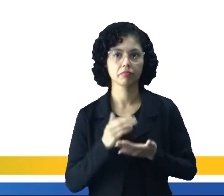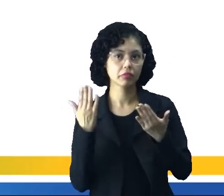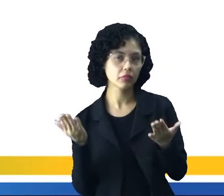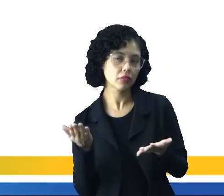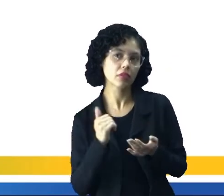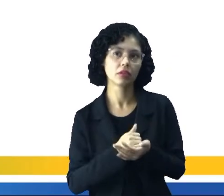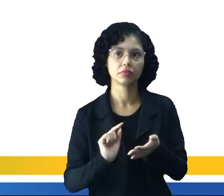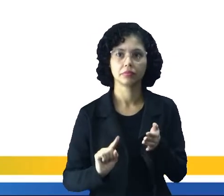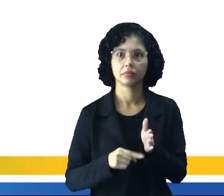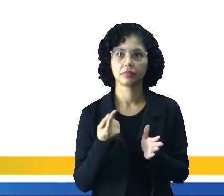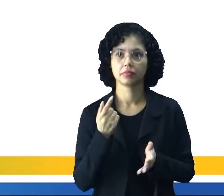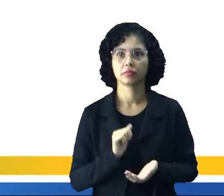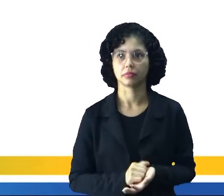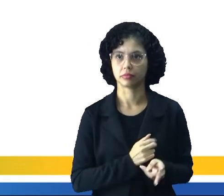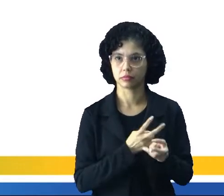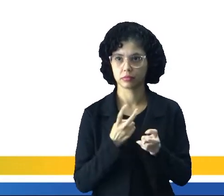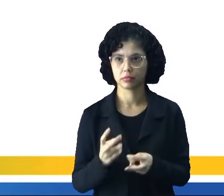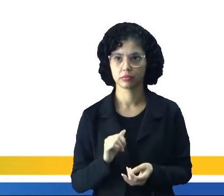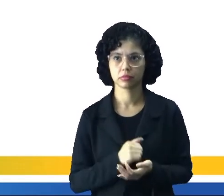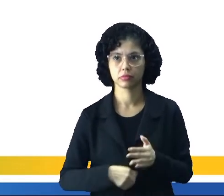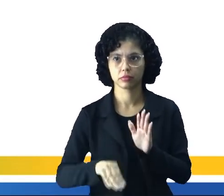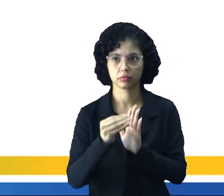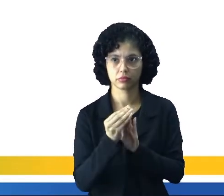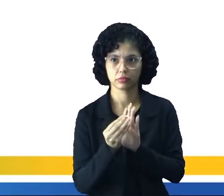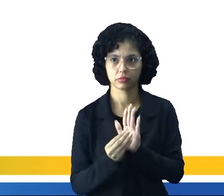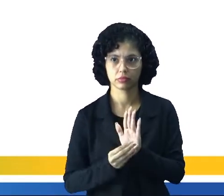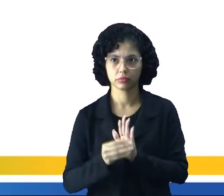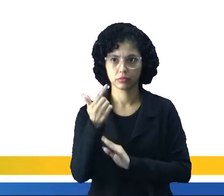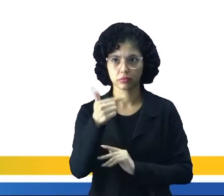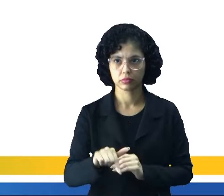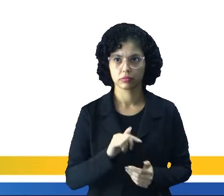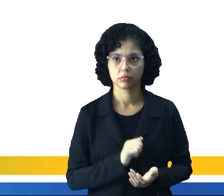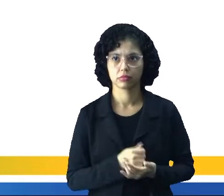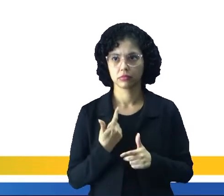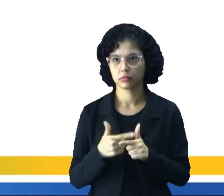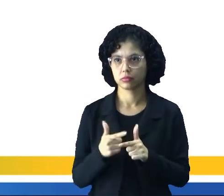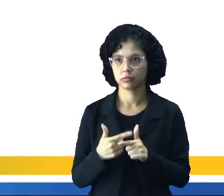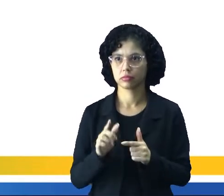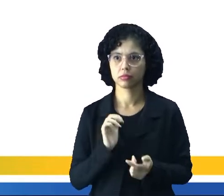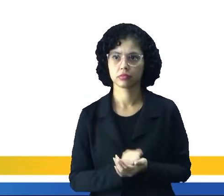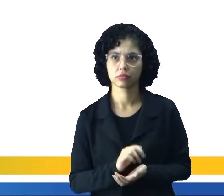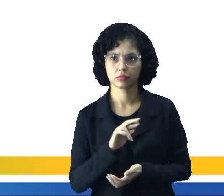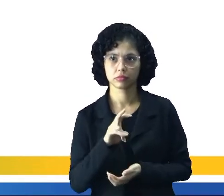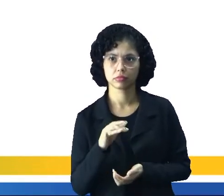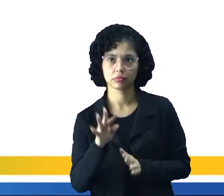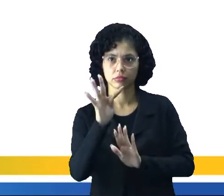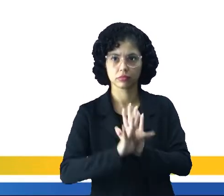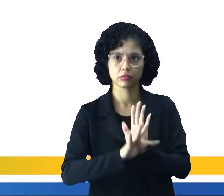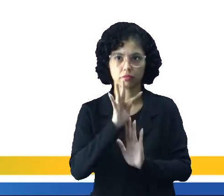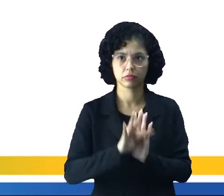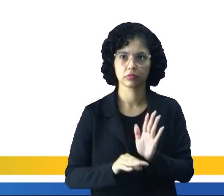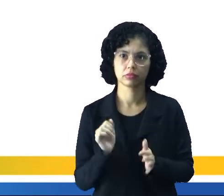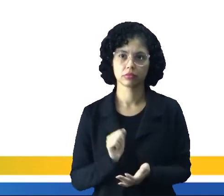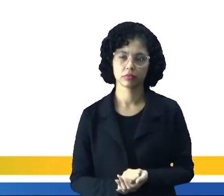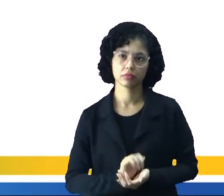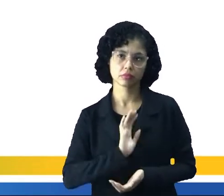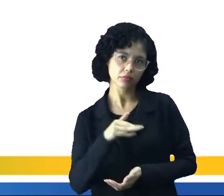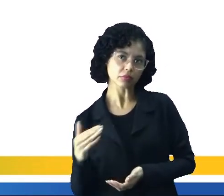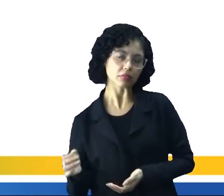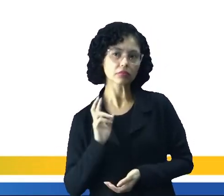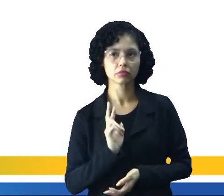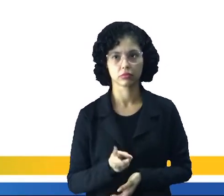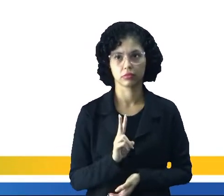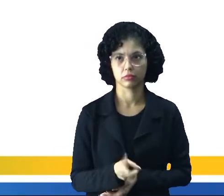Então, o primeiro aspecto a se observar é o fato de a repetição prejudicar a articulação do texto quando